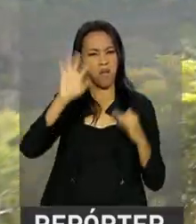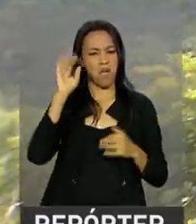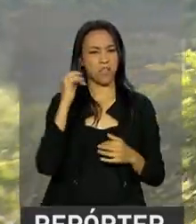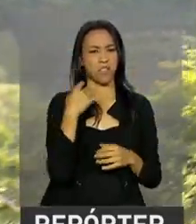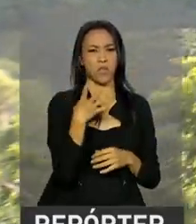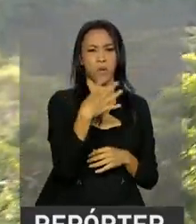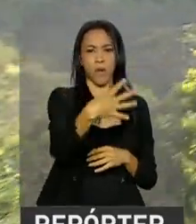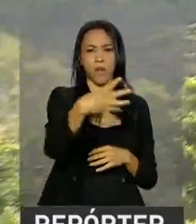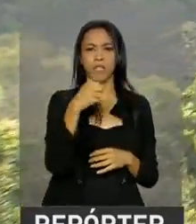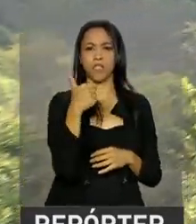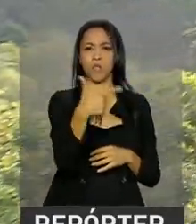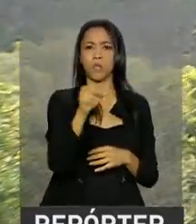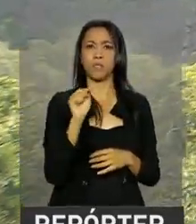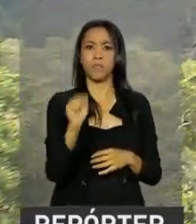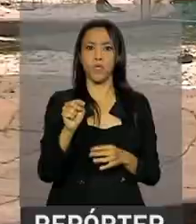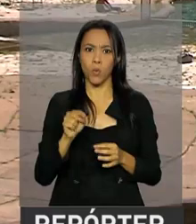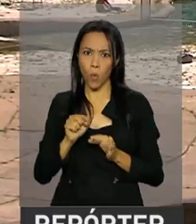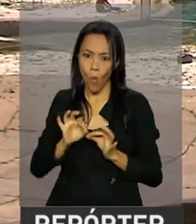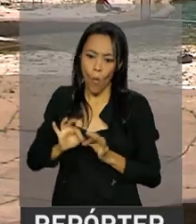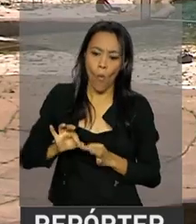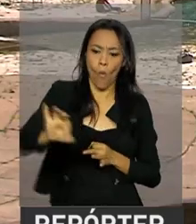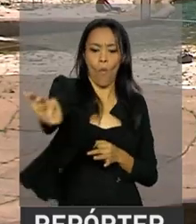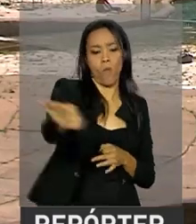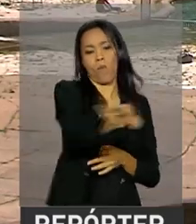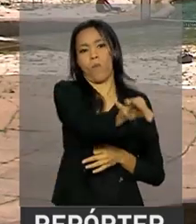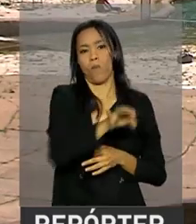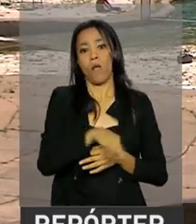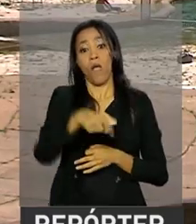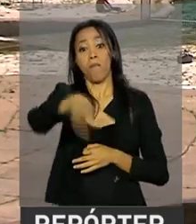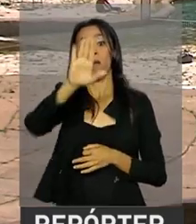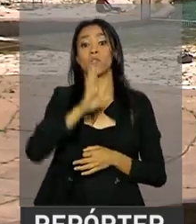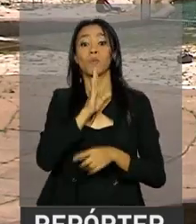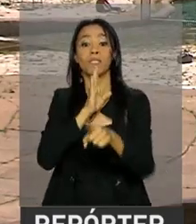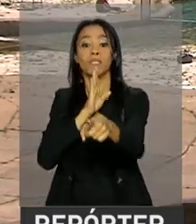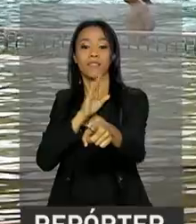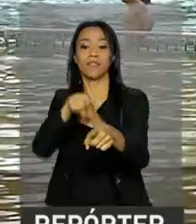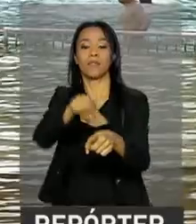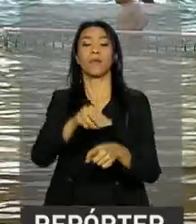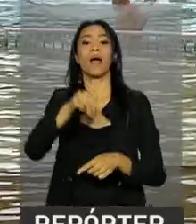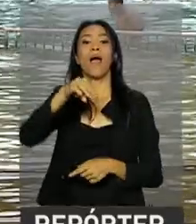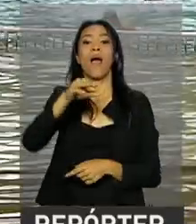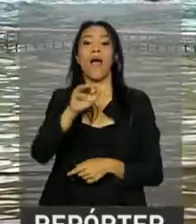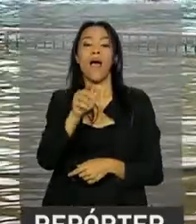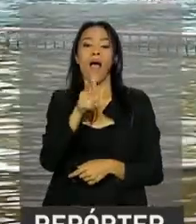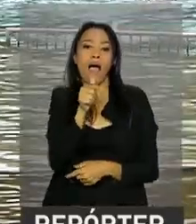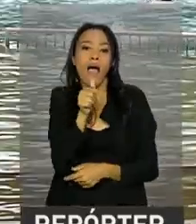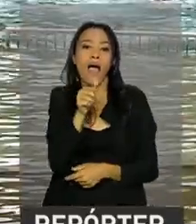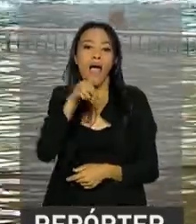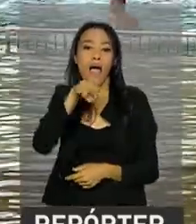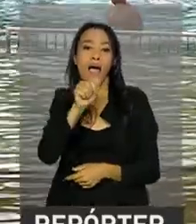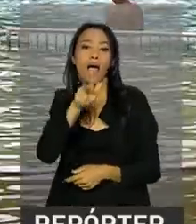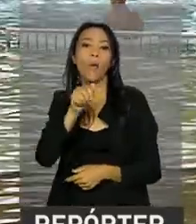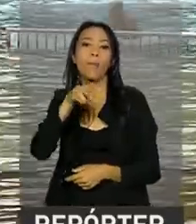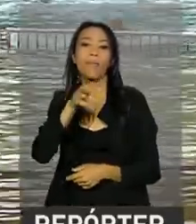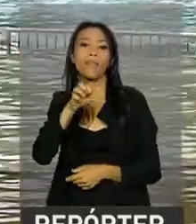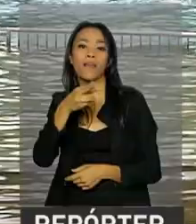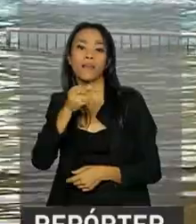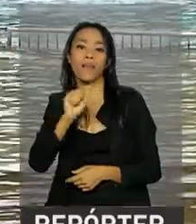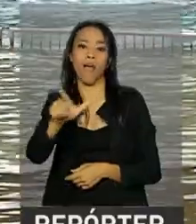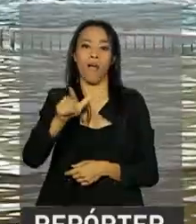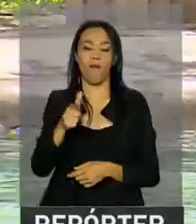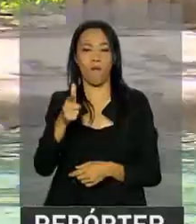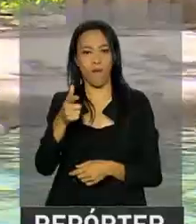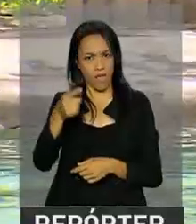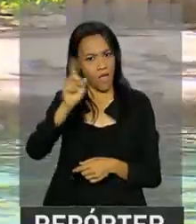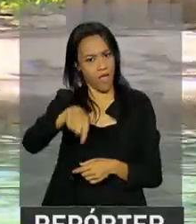42.000 hectares de área mais conhecido como água mineral a unidade fica bem próxima ao centro da capital